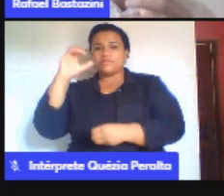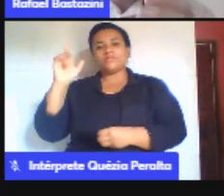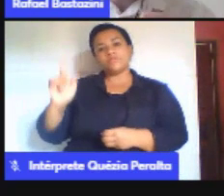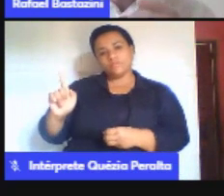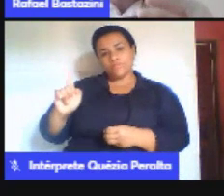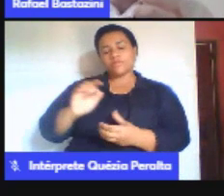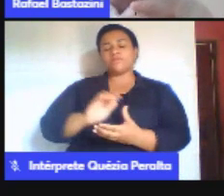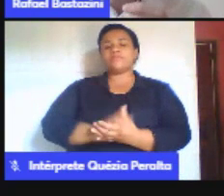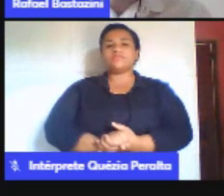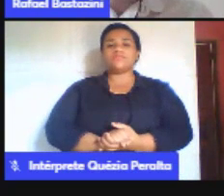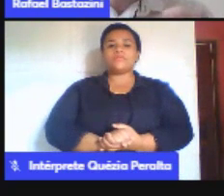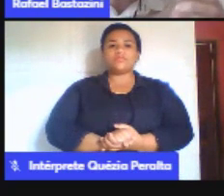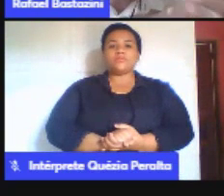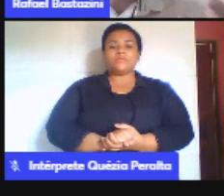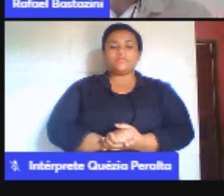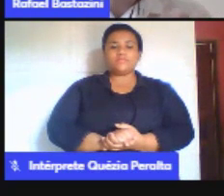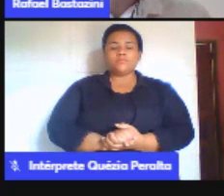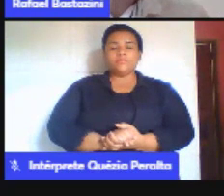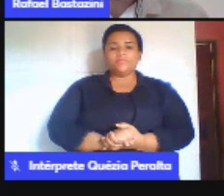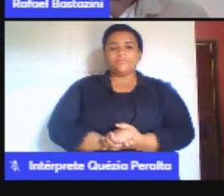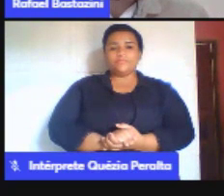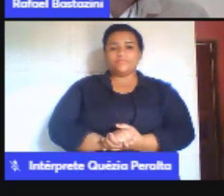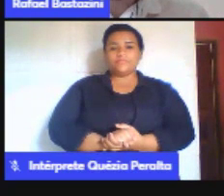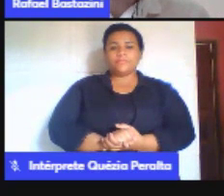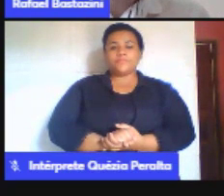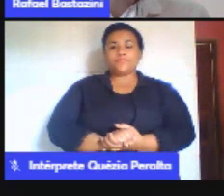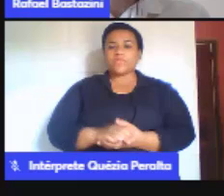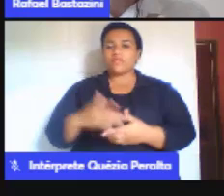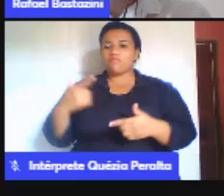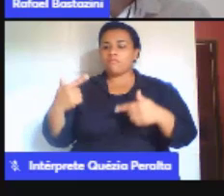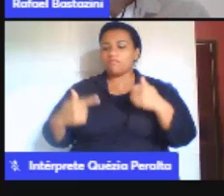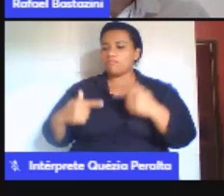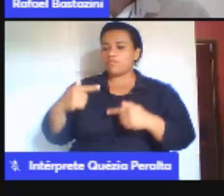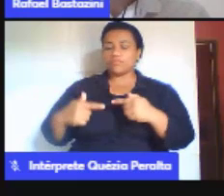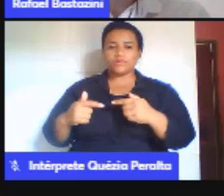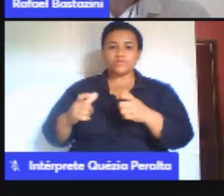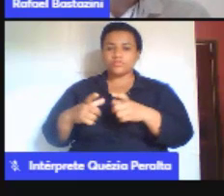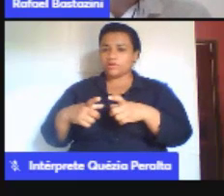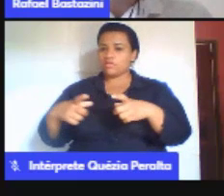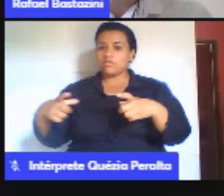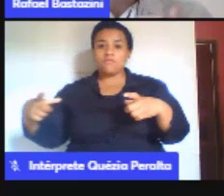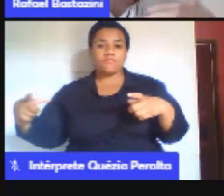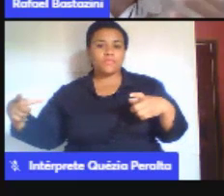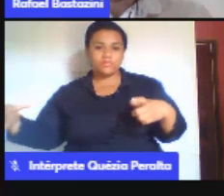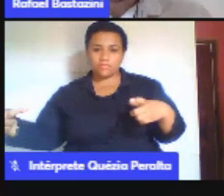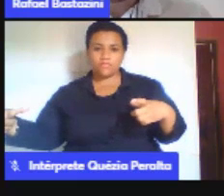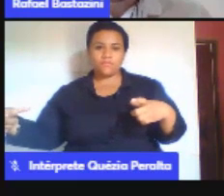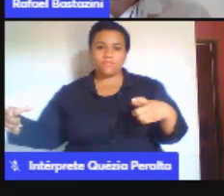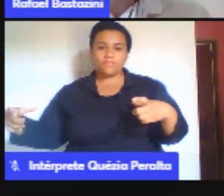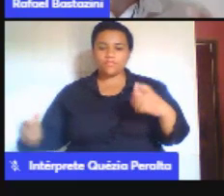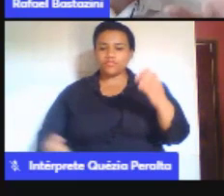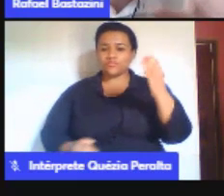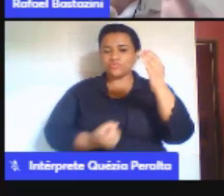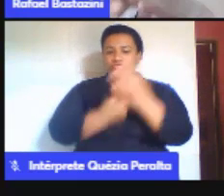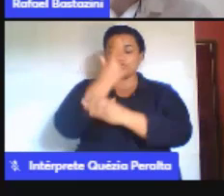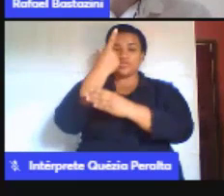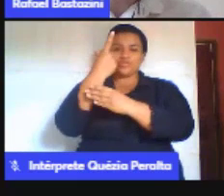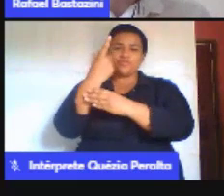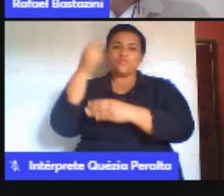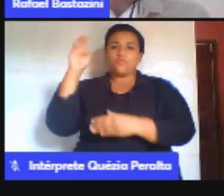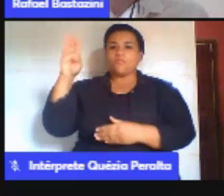na verdade, isso se articula com uma política maior, que seria uma política habitacional nacional. Então,